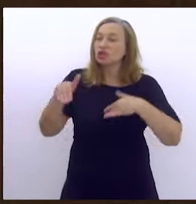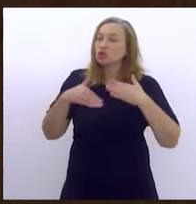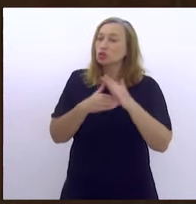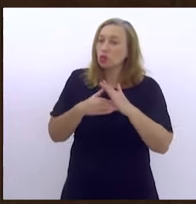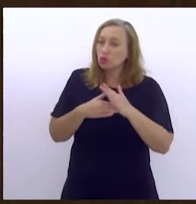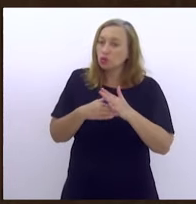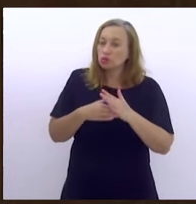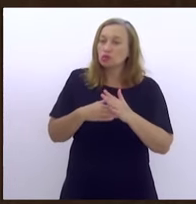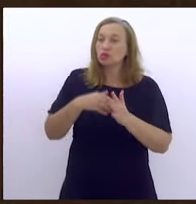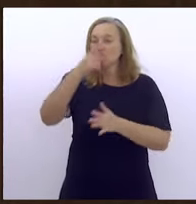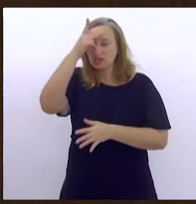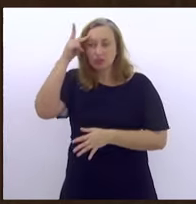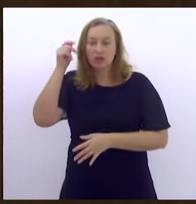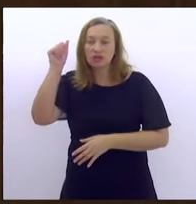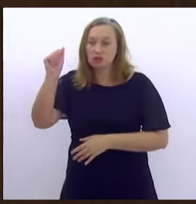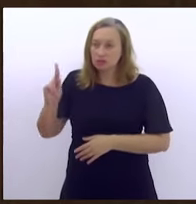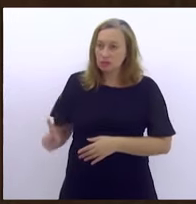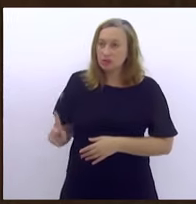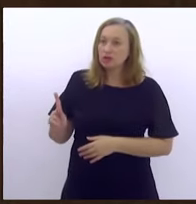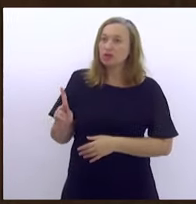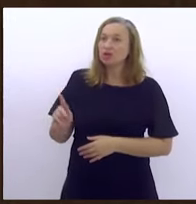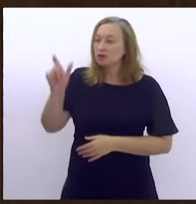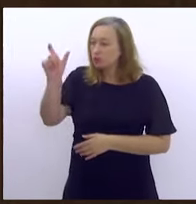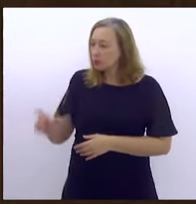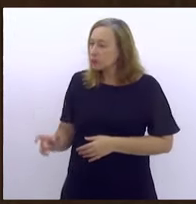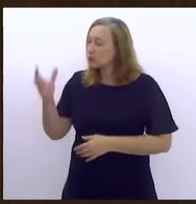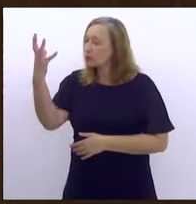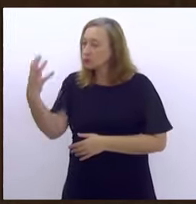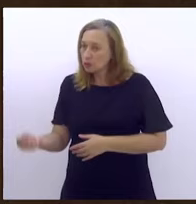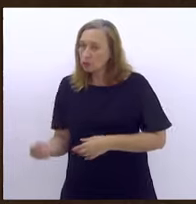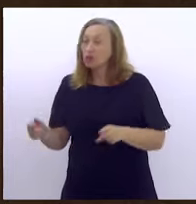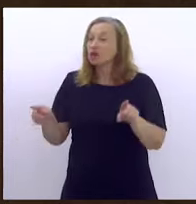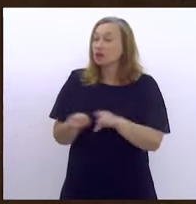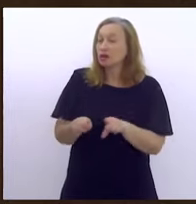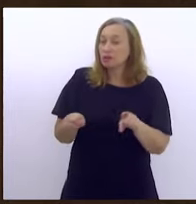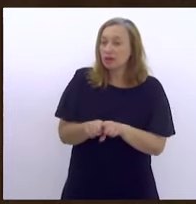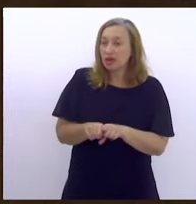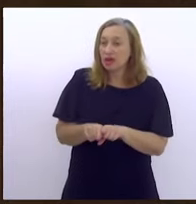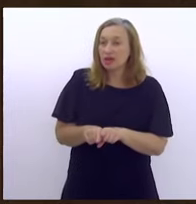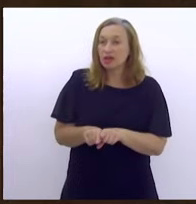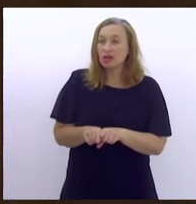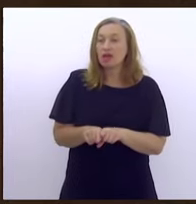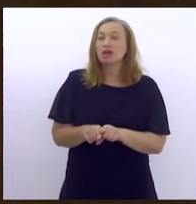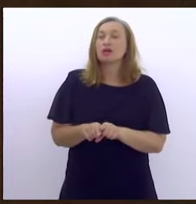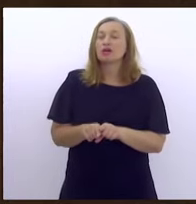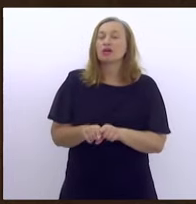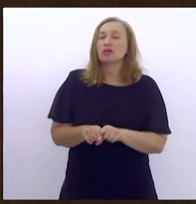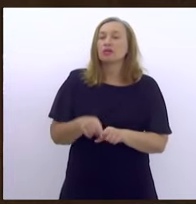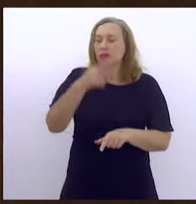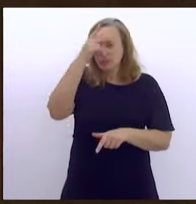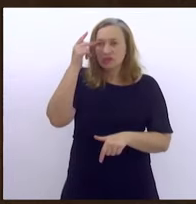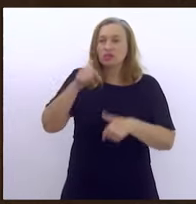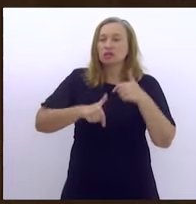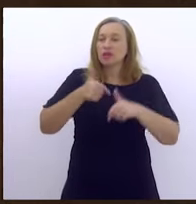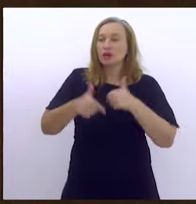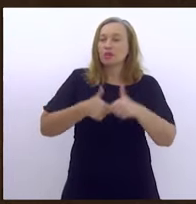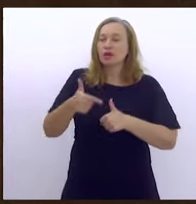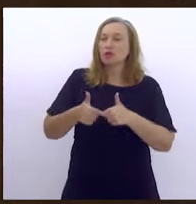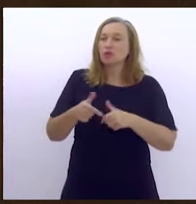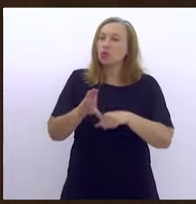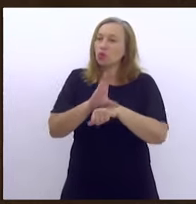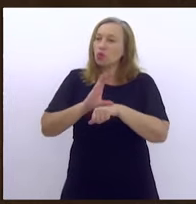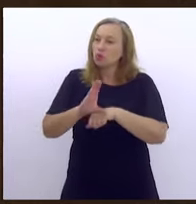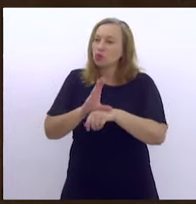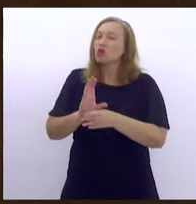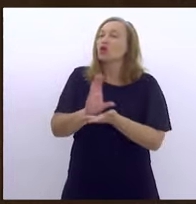ativos, para os inativos, veteranos, para as pensionistas, sem nenhum tipo de risco. Pelo contrário, com a conversa com a conselheira, com uma decisão de